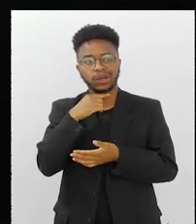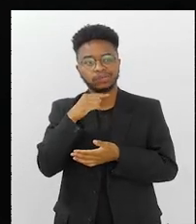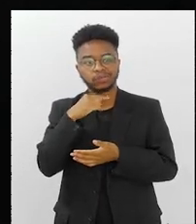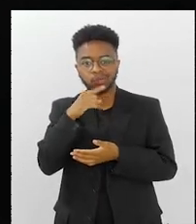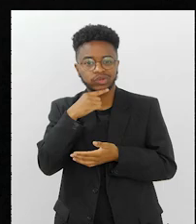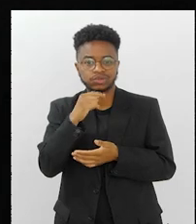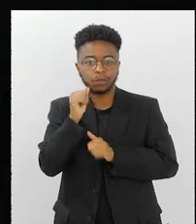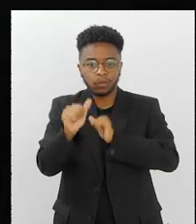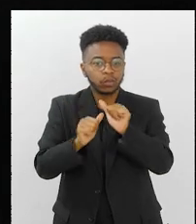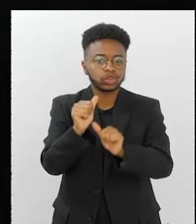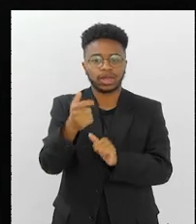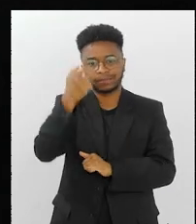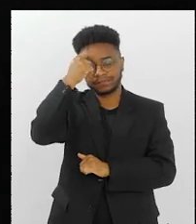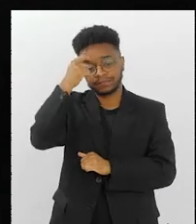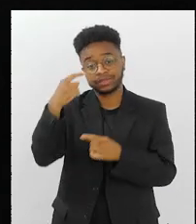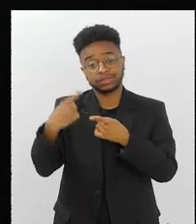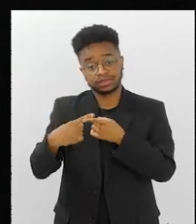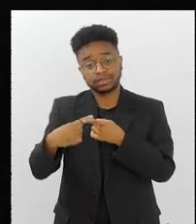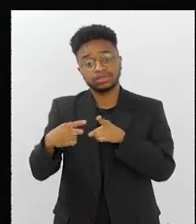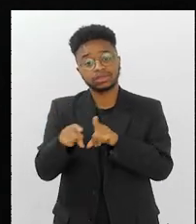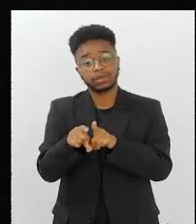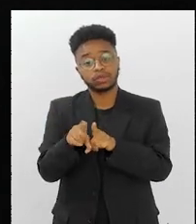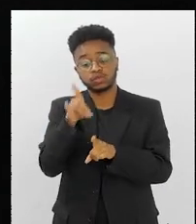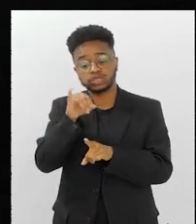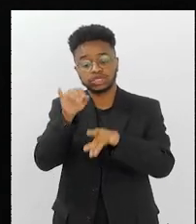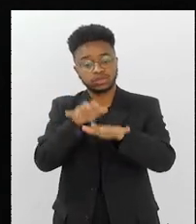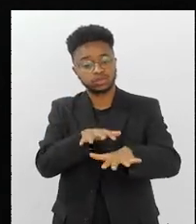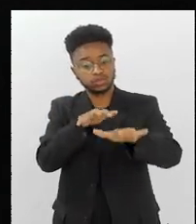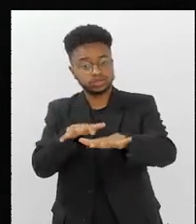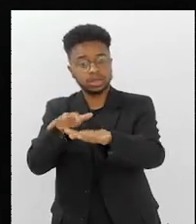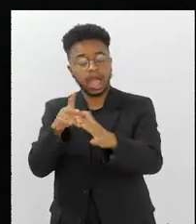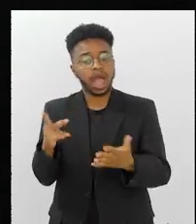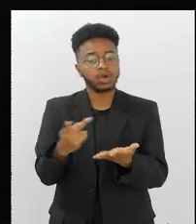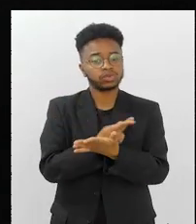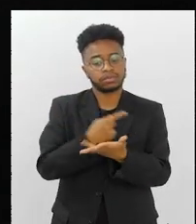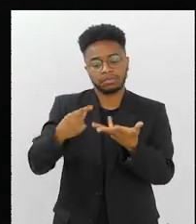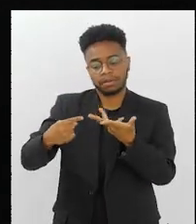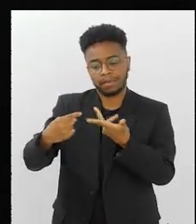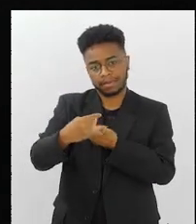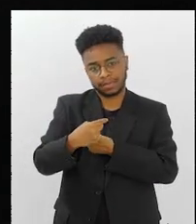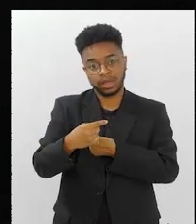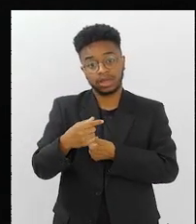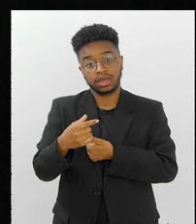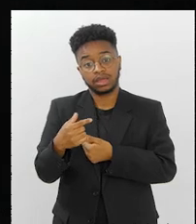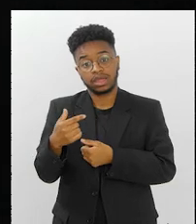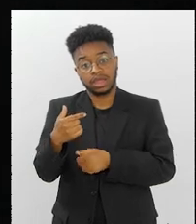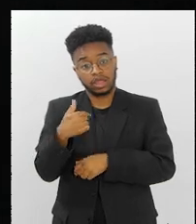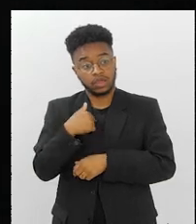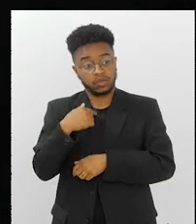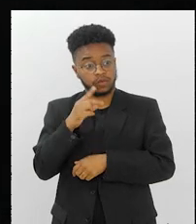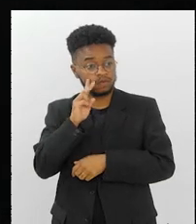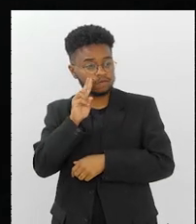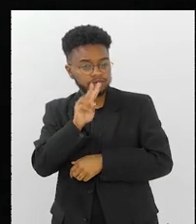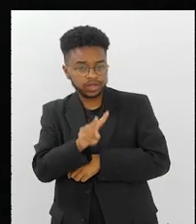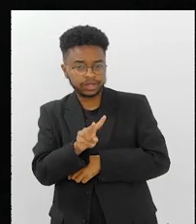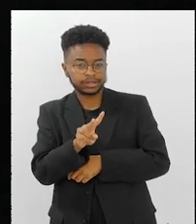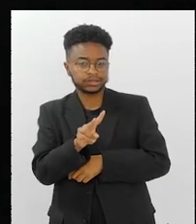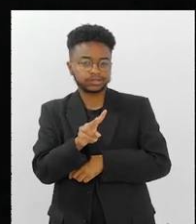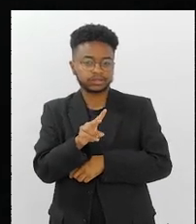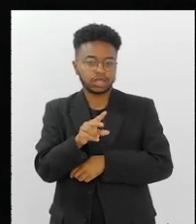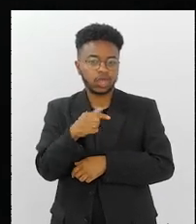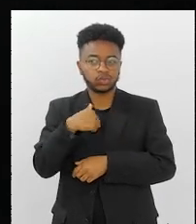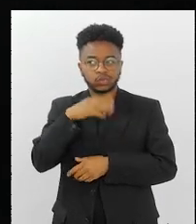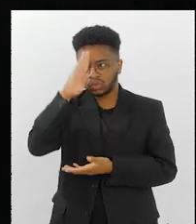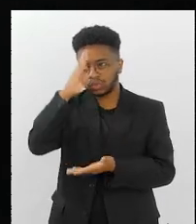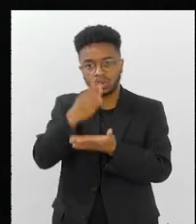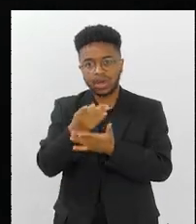e até o até o dia DP caí no dia do desfile Quando aconteceu tudo deu tudo certo eu ali vendo não tinha